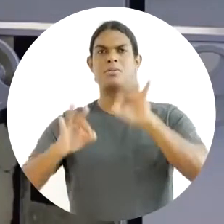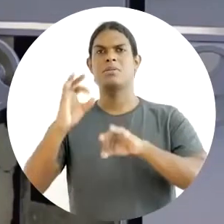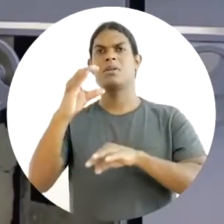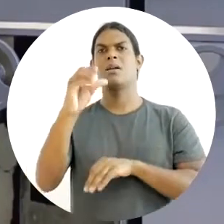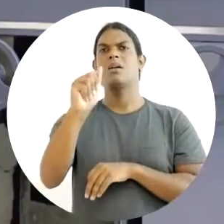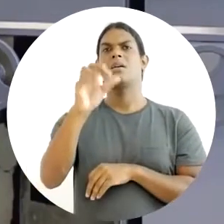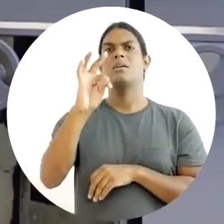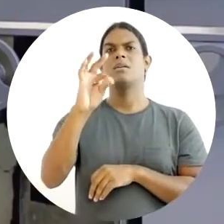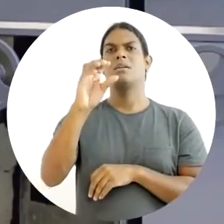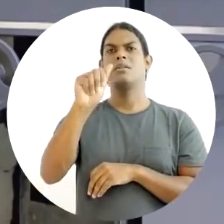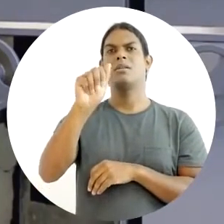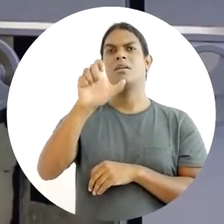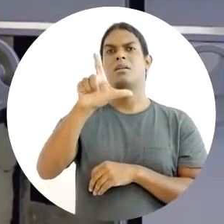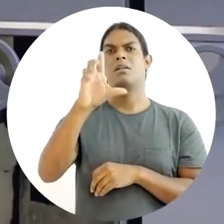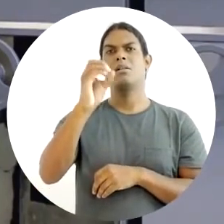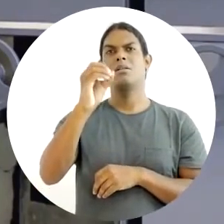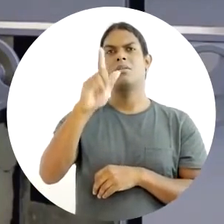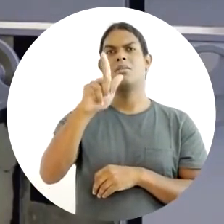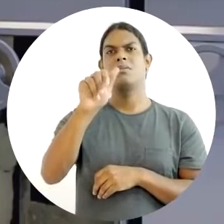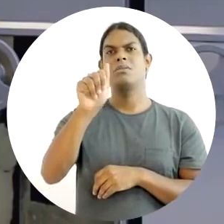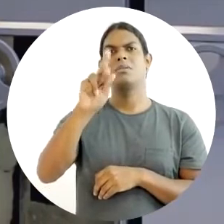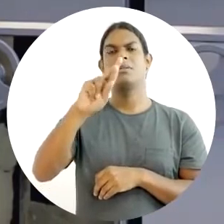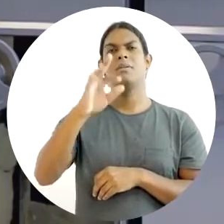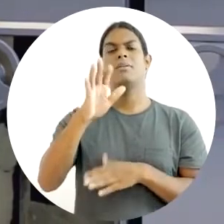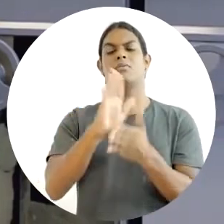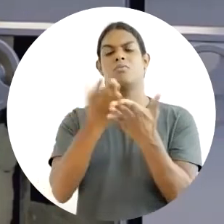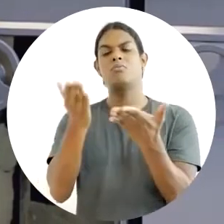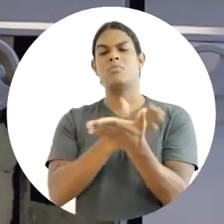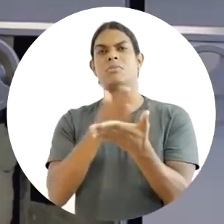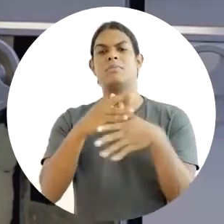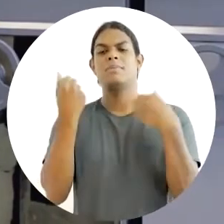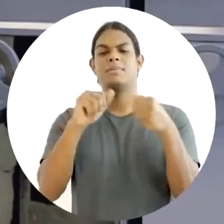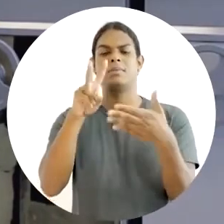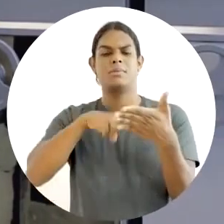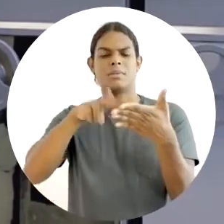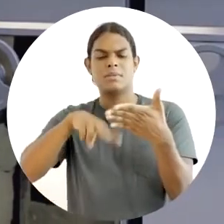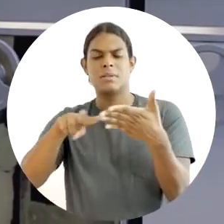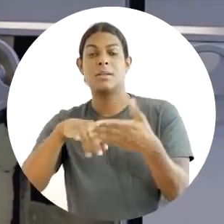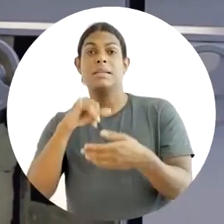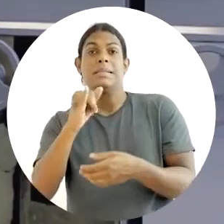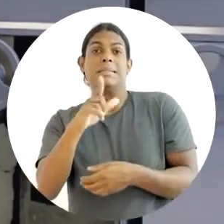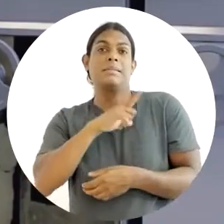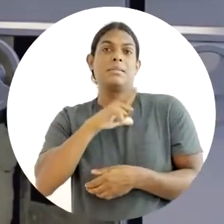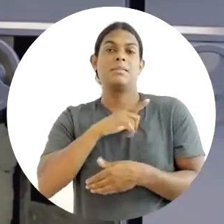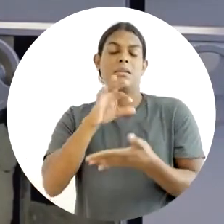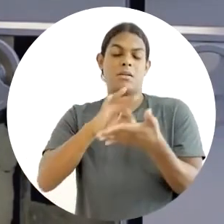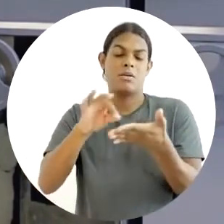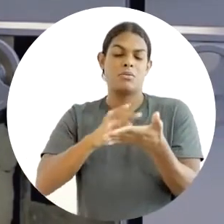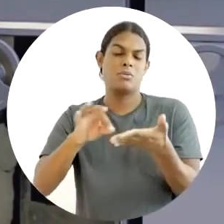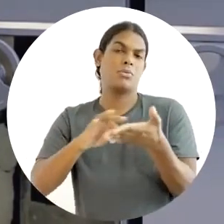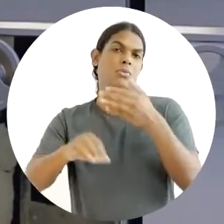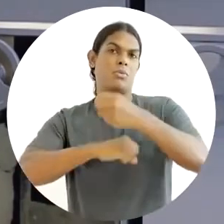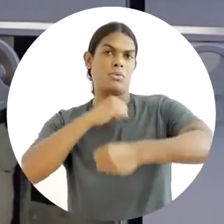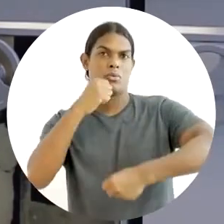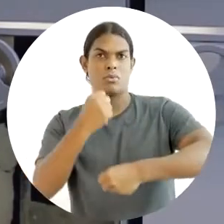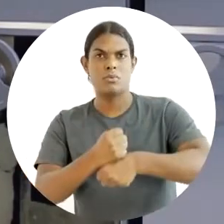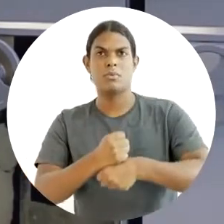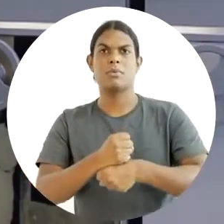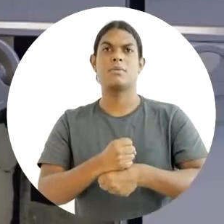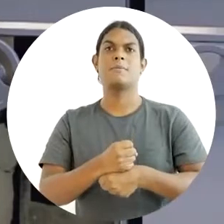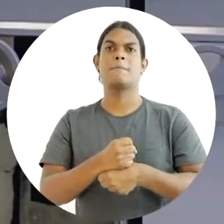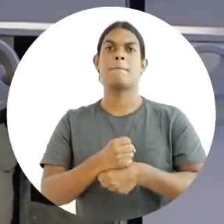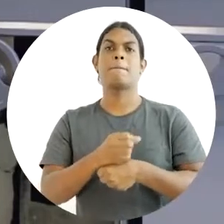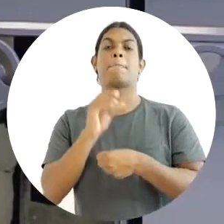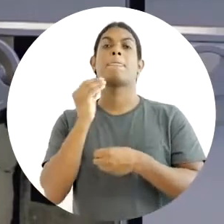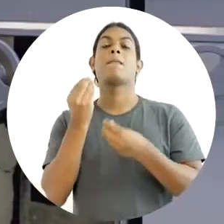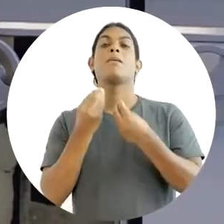precisamos analisar o item para saber se tem autor, se tem o ano da peça,